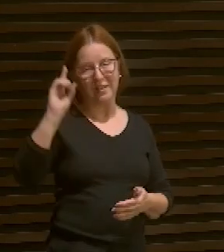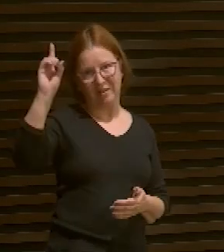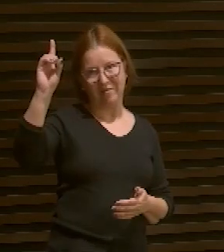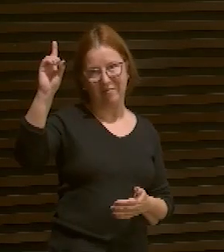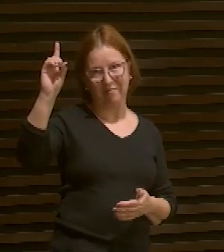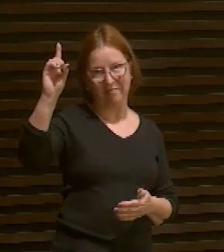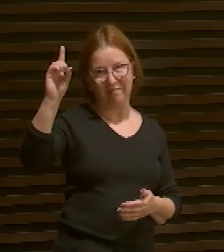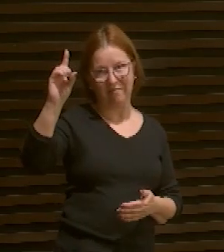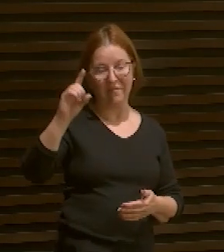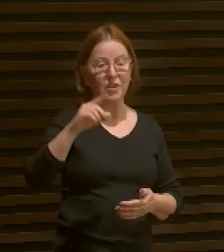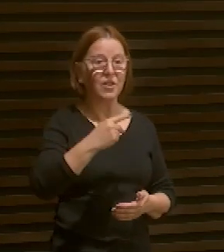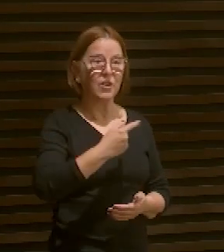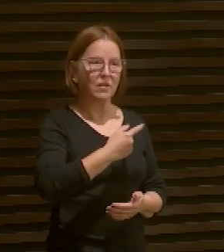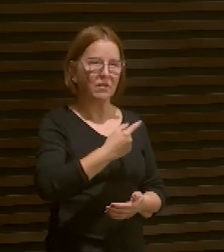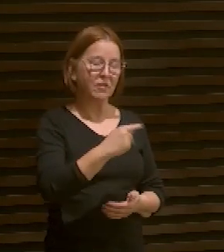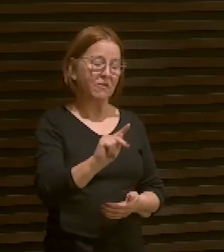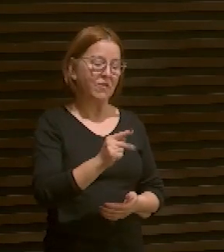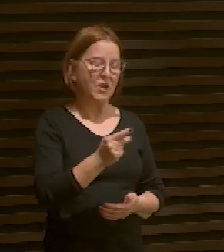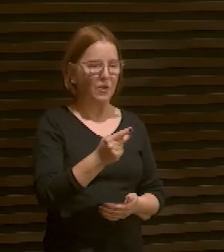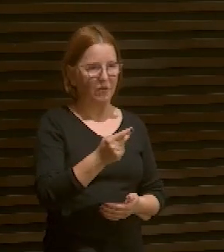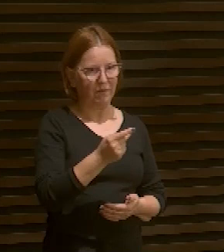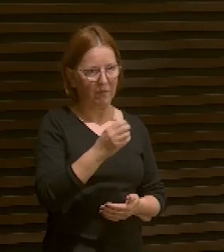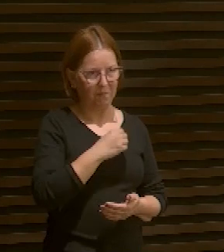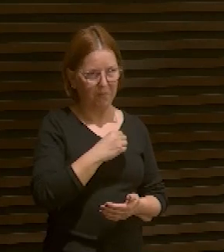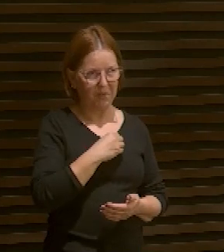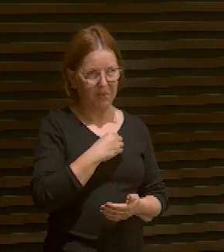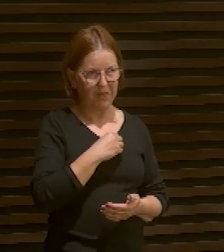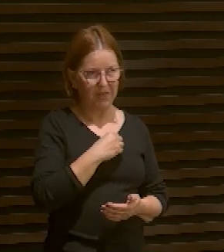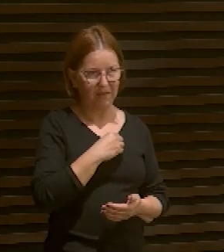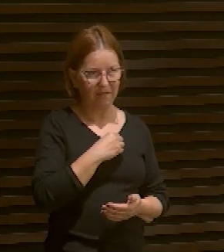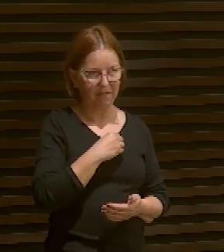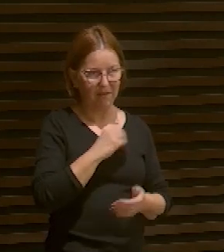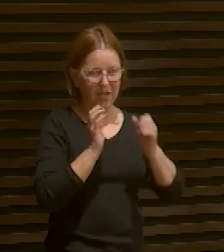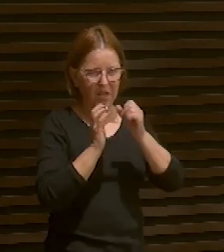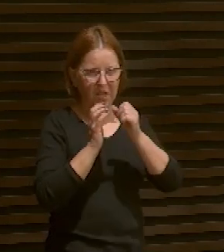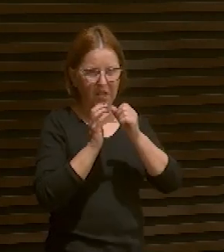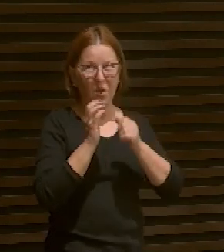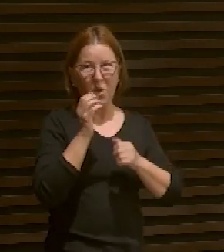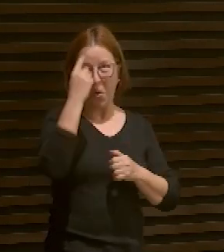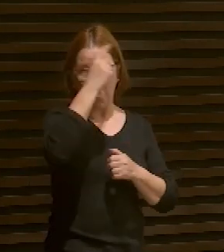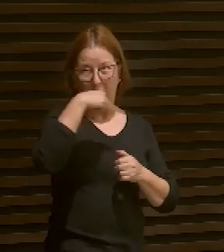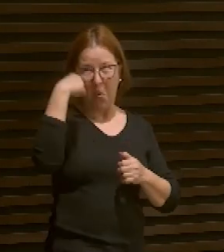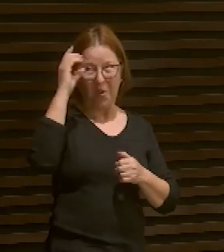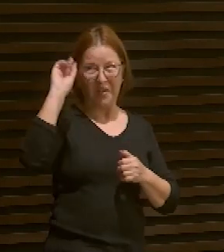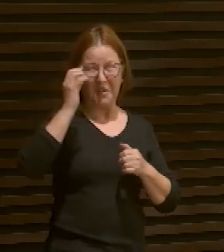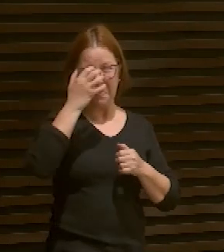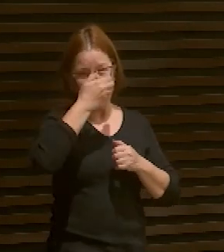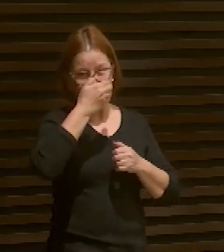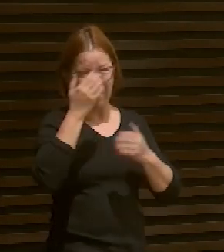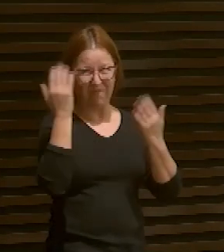os vossos pecados encobrem o seu rosto de vós, para que vos não ouçam.